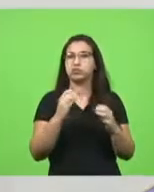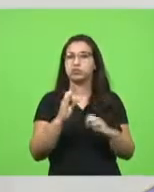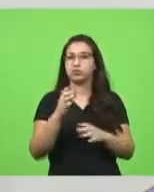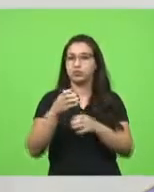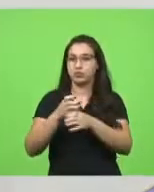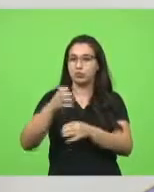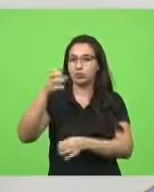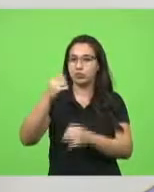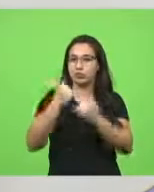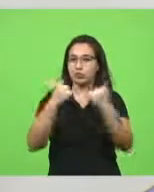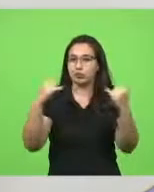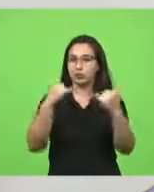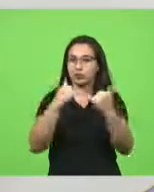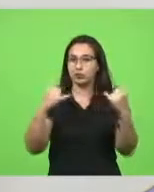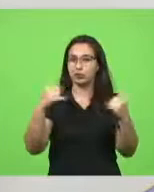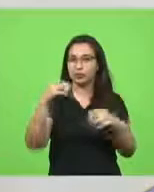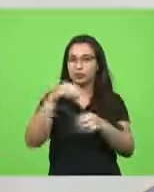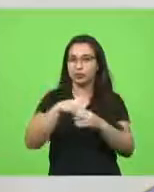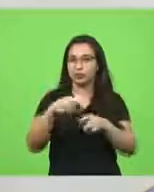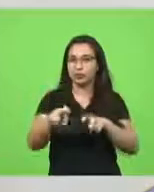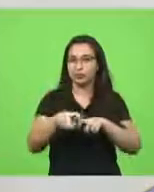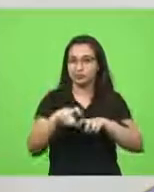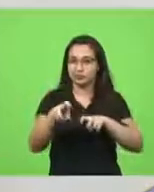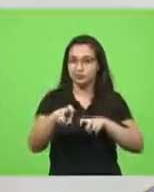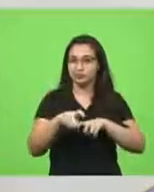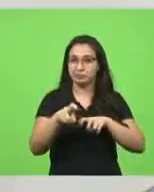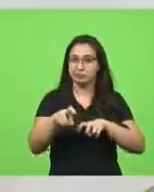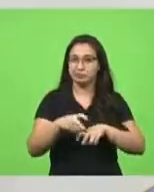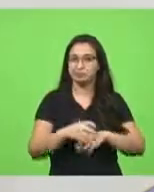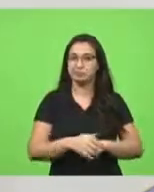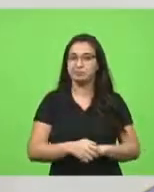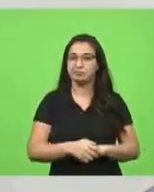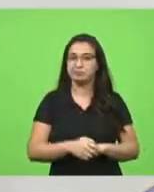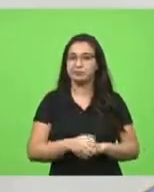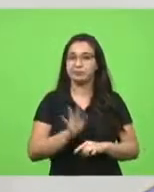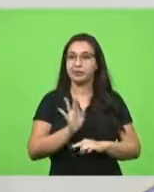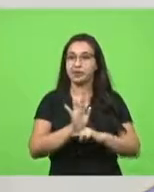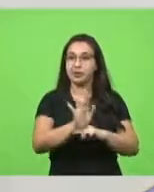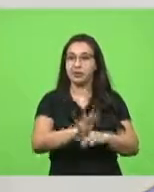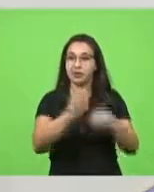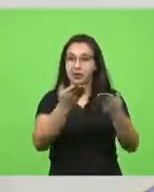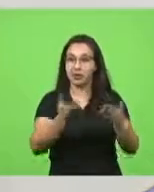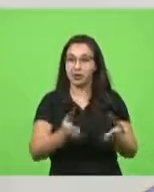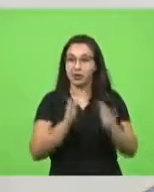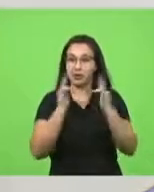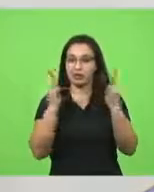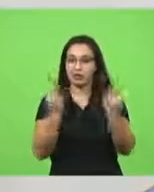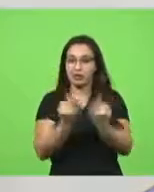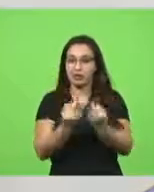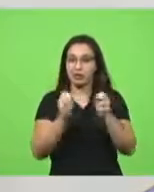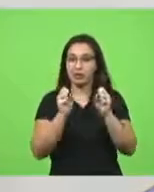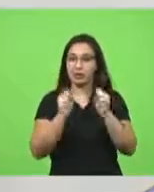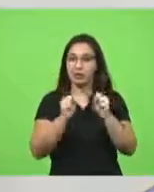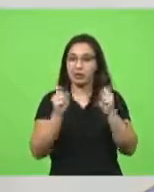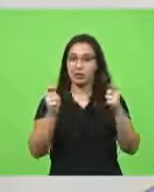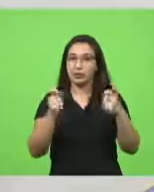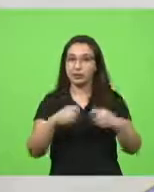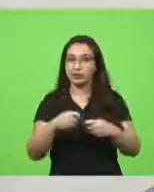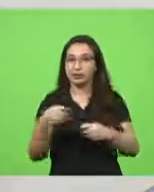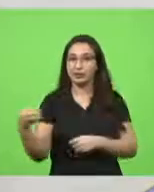fibra ótica no meio rural. Isso vai permitir com que muitas famílias possam ter um novo modelo de